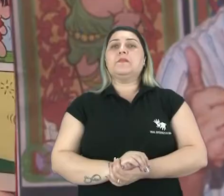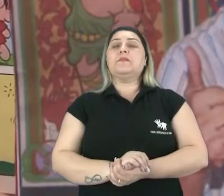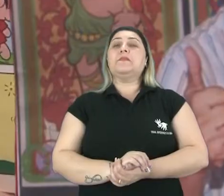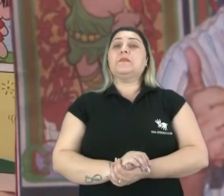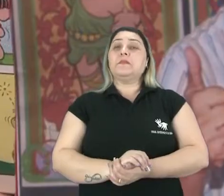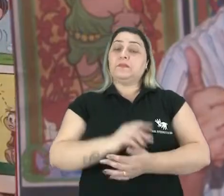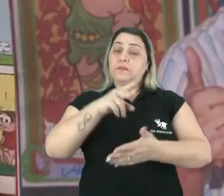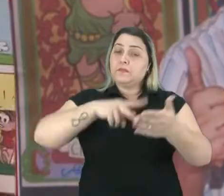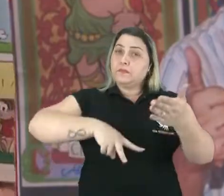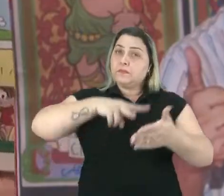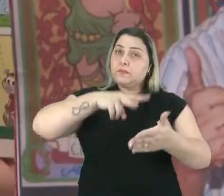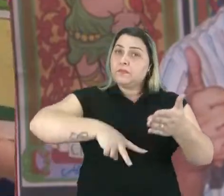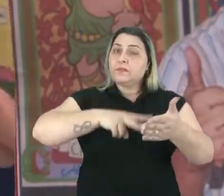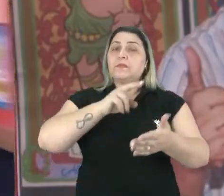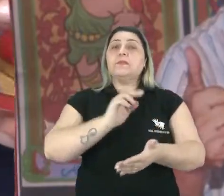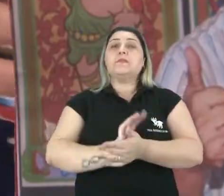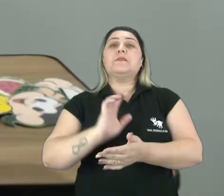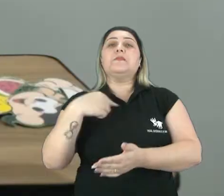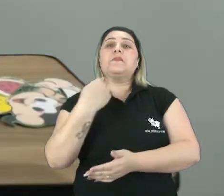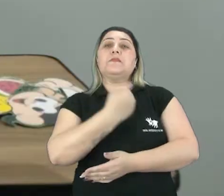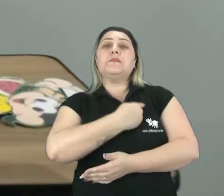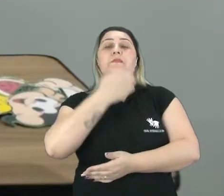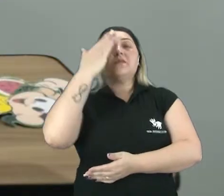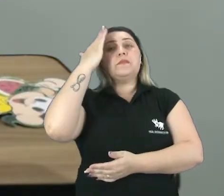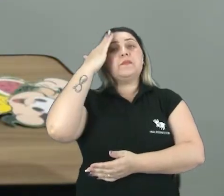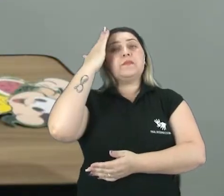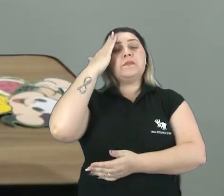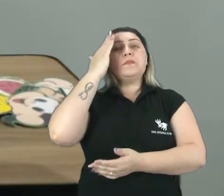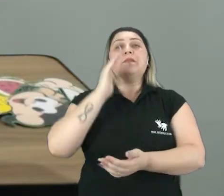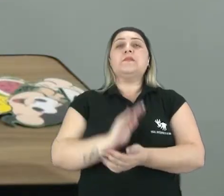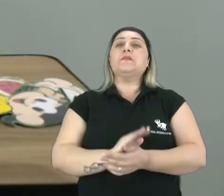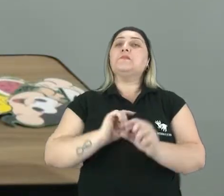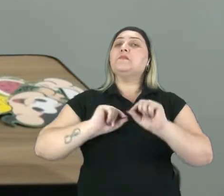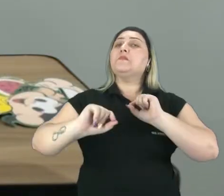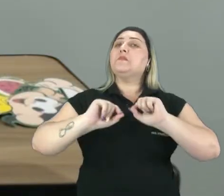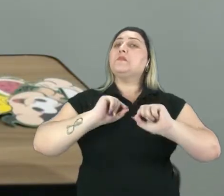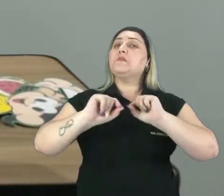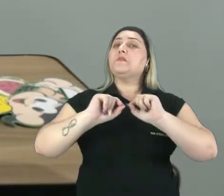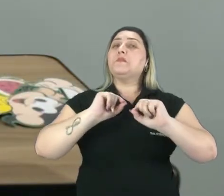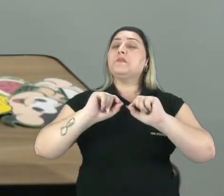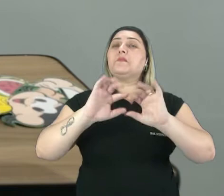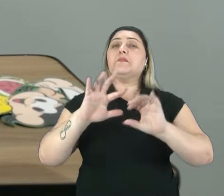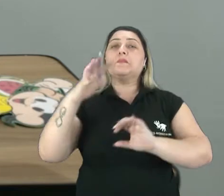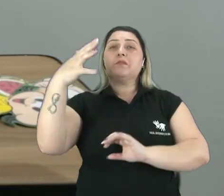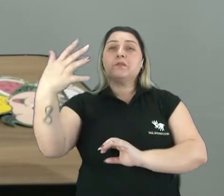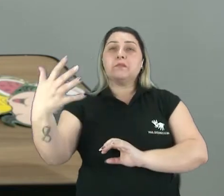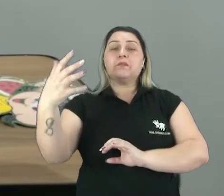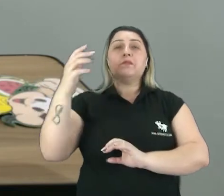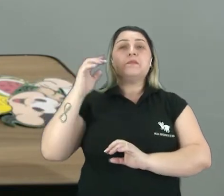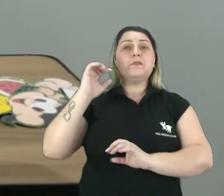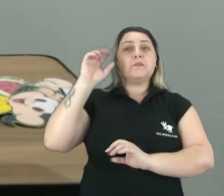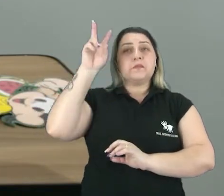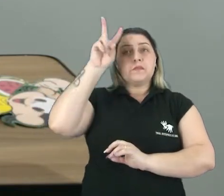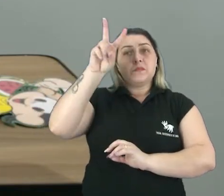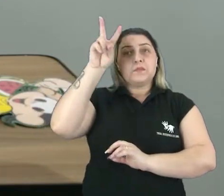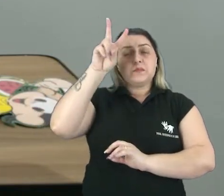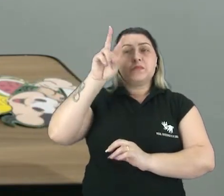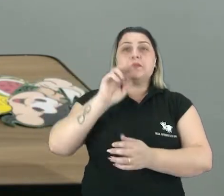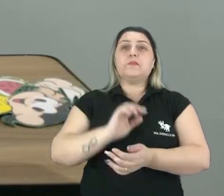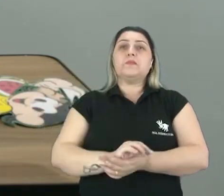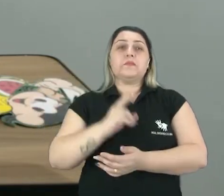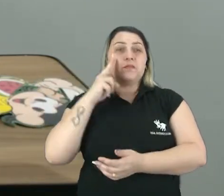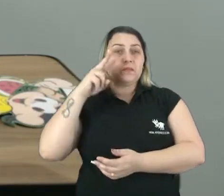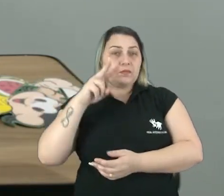E através da leitura, nós vamos compreender o que está se passando na história, através